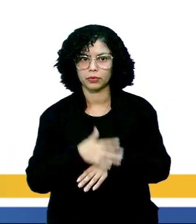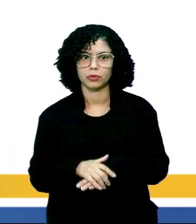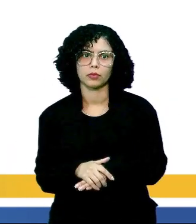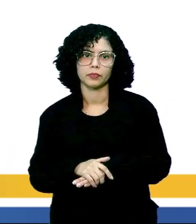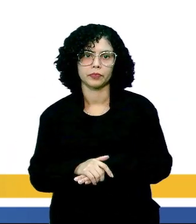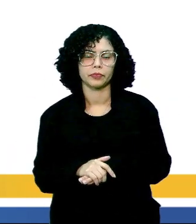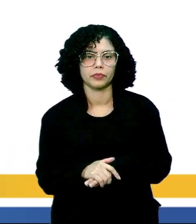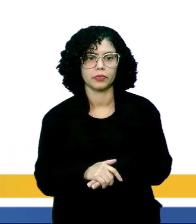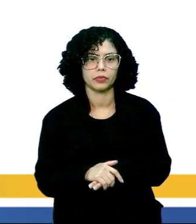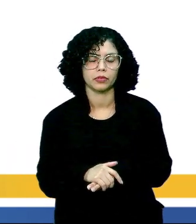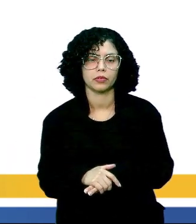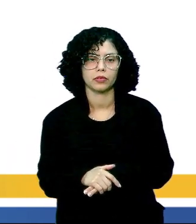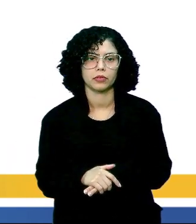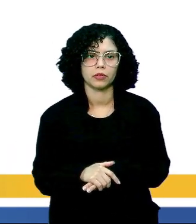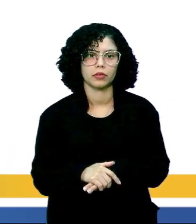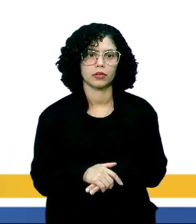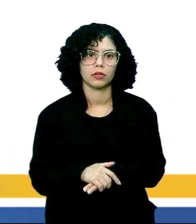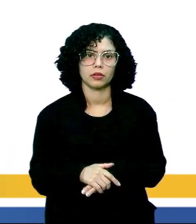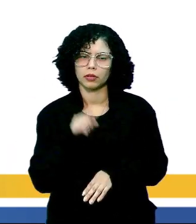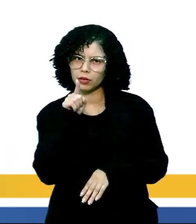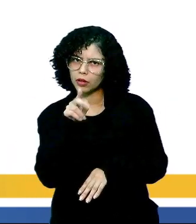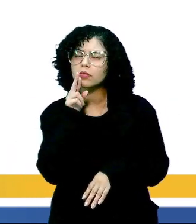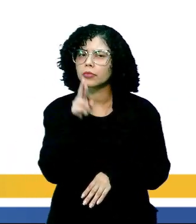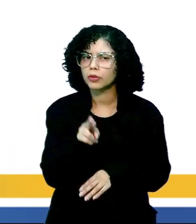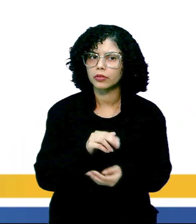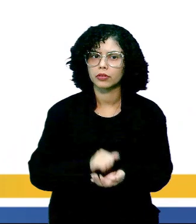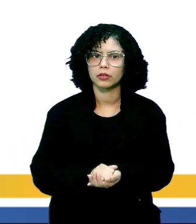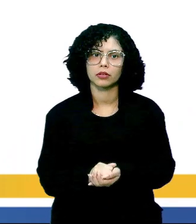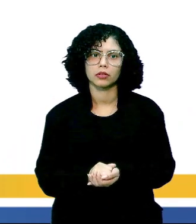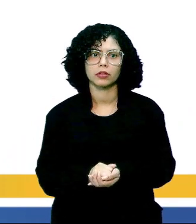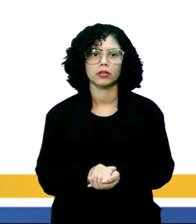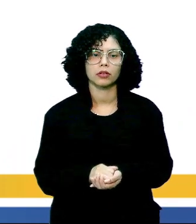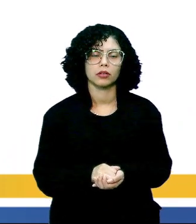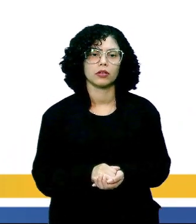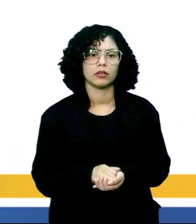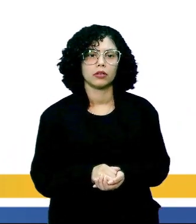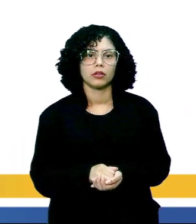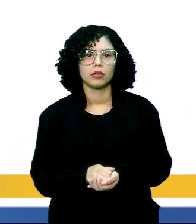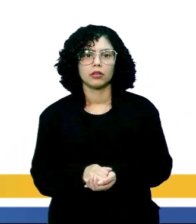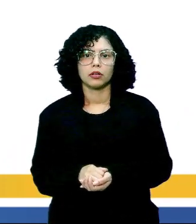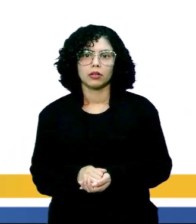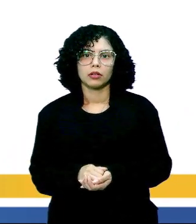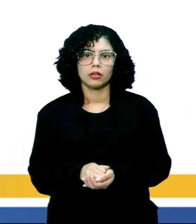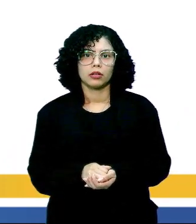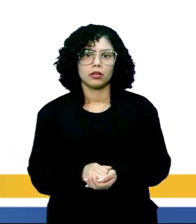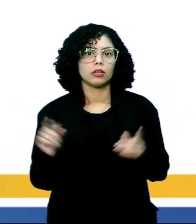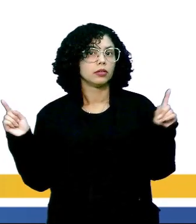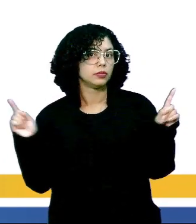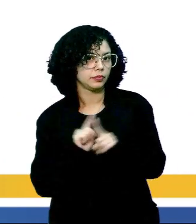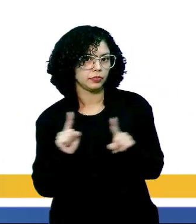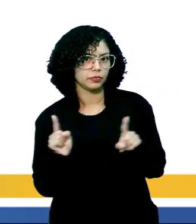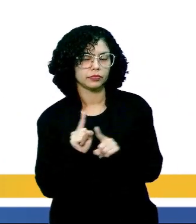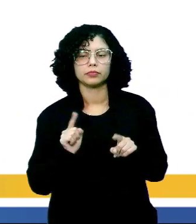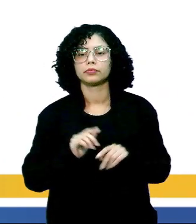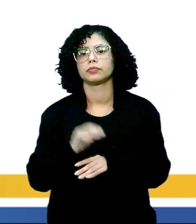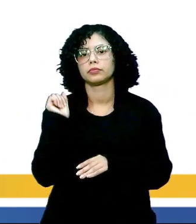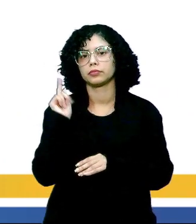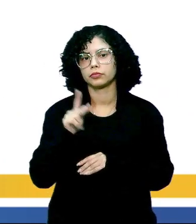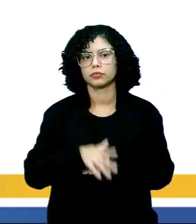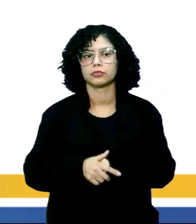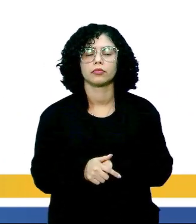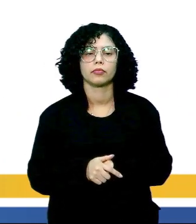benefícios dos dispositivos. Seria essa a nossa resposta? Não,